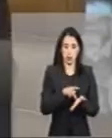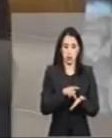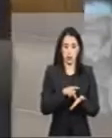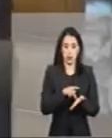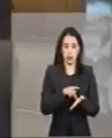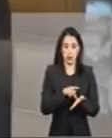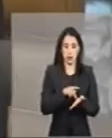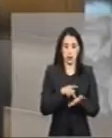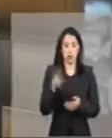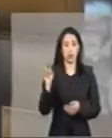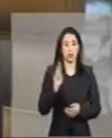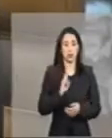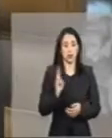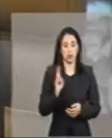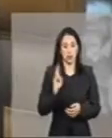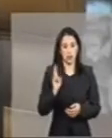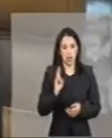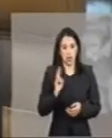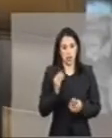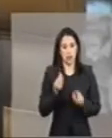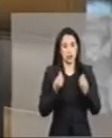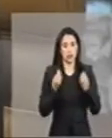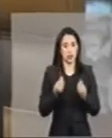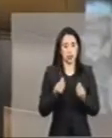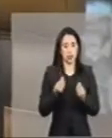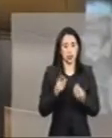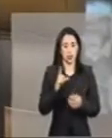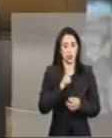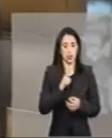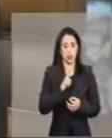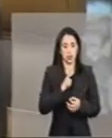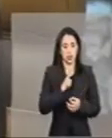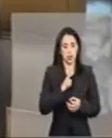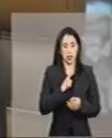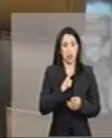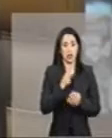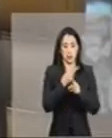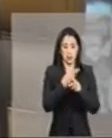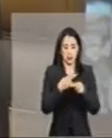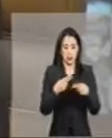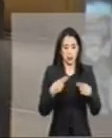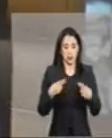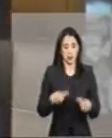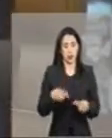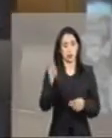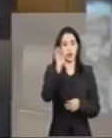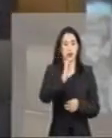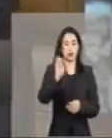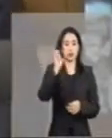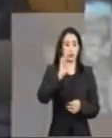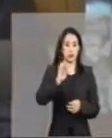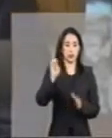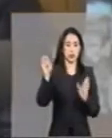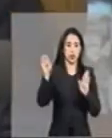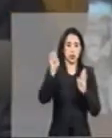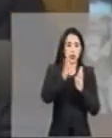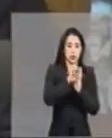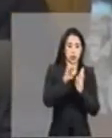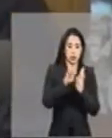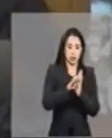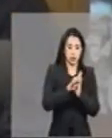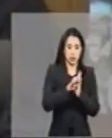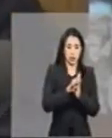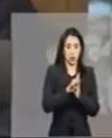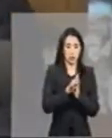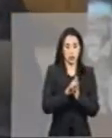razão de determinados agentes estatais, desde que eventuais delitos